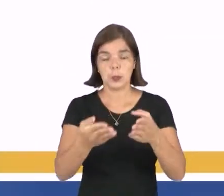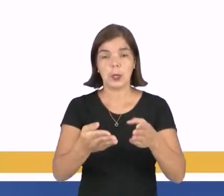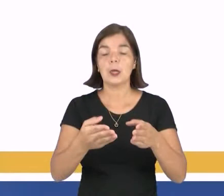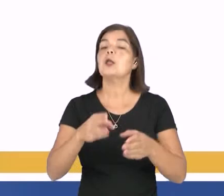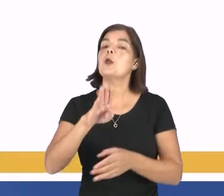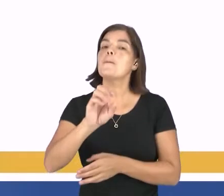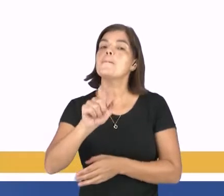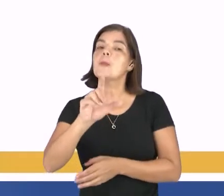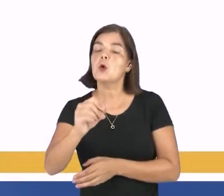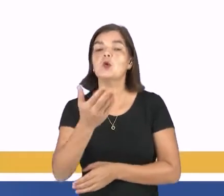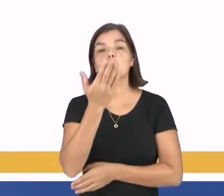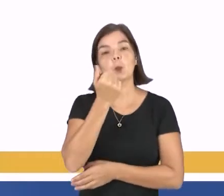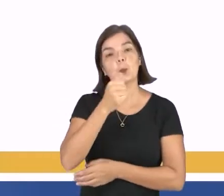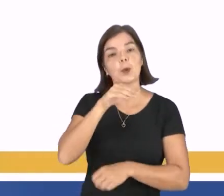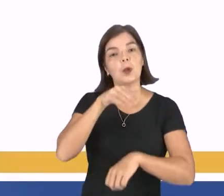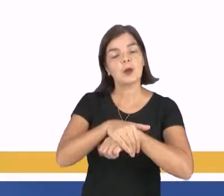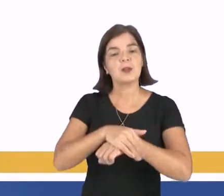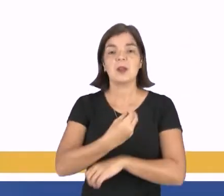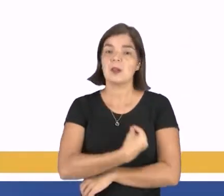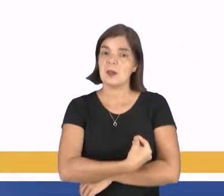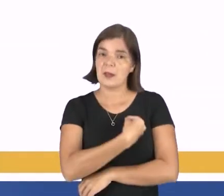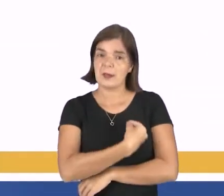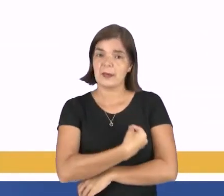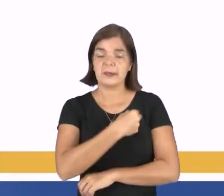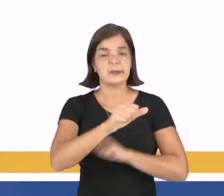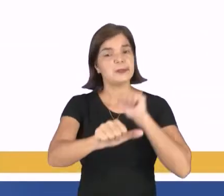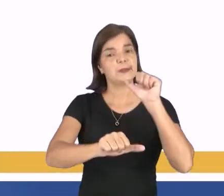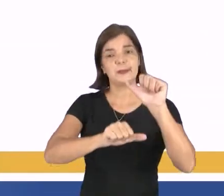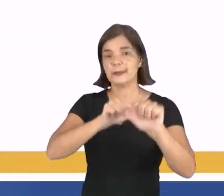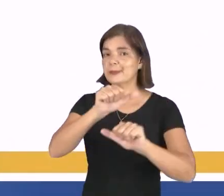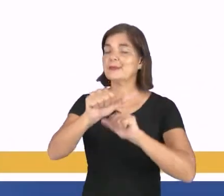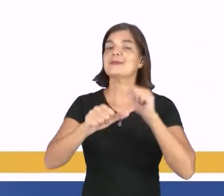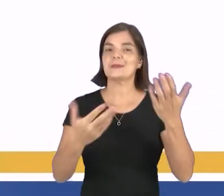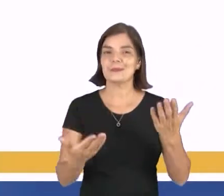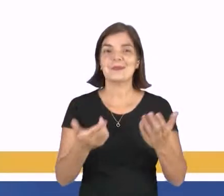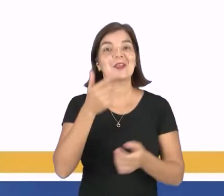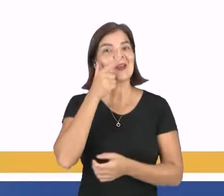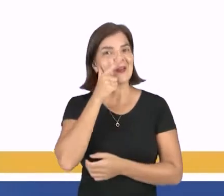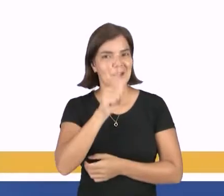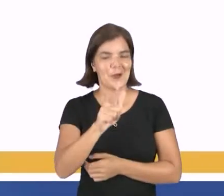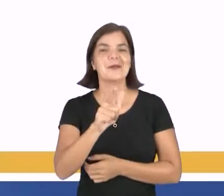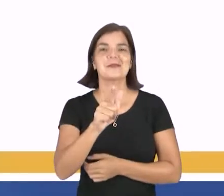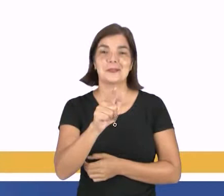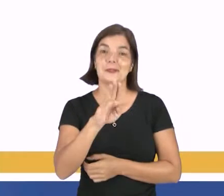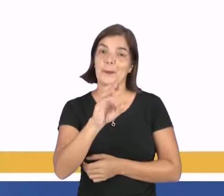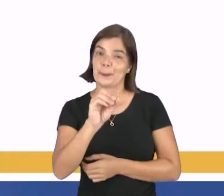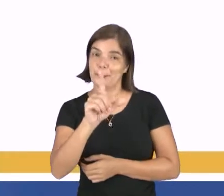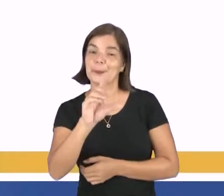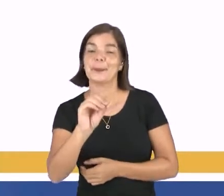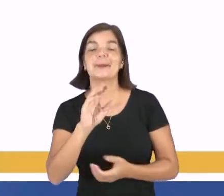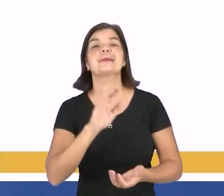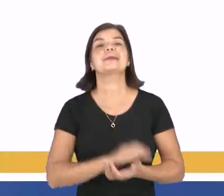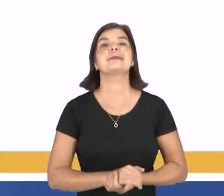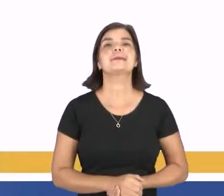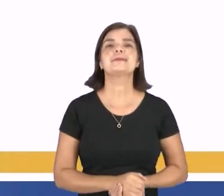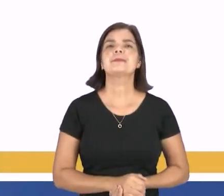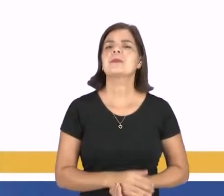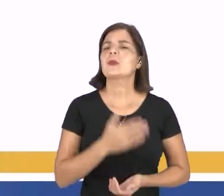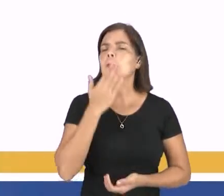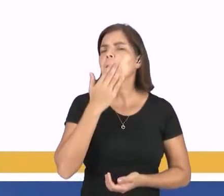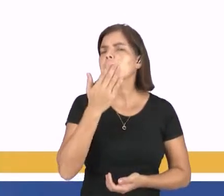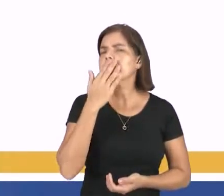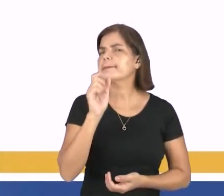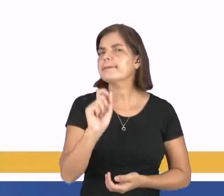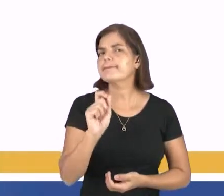o A vida é feita de trocas né porque aí ele vai ganhar o bolinho da esposa dele da Helga que que pede essa